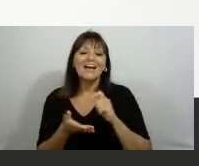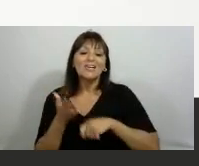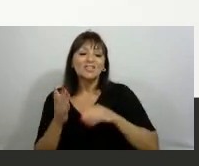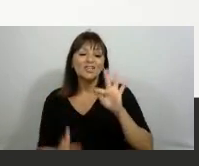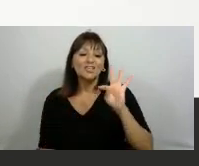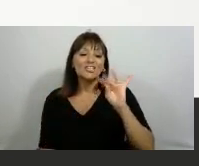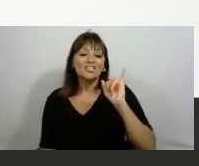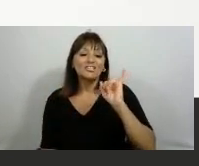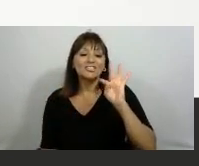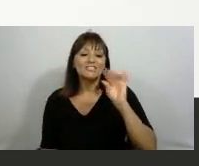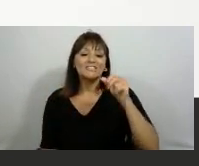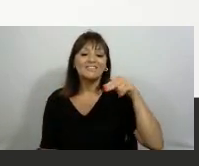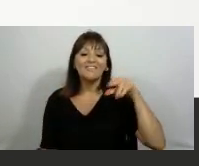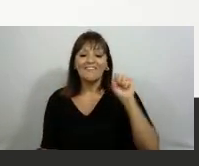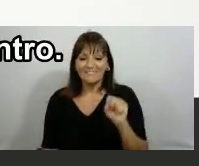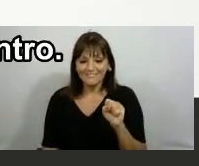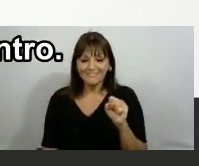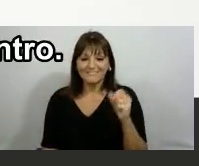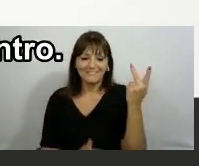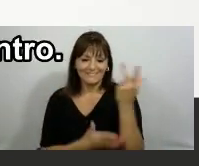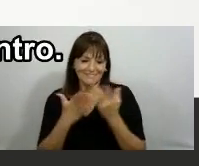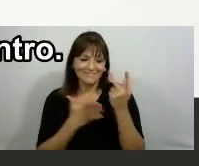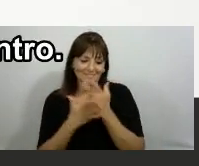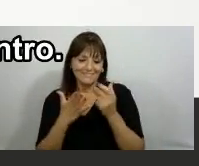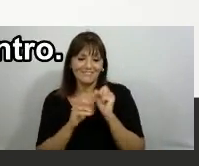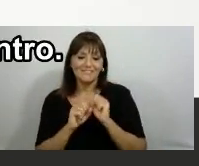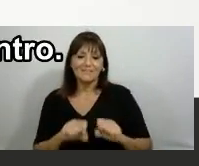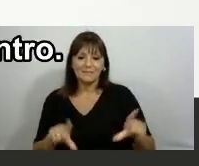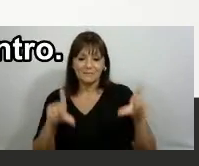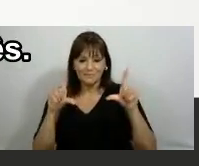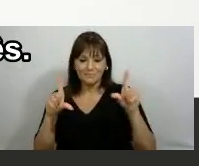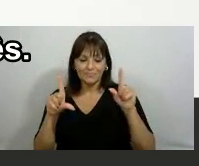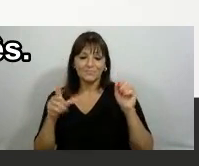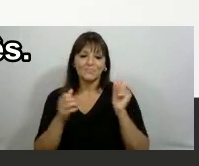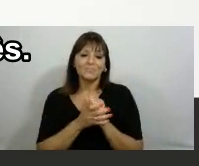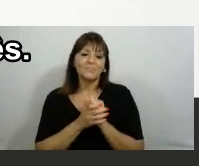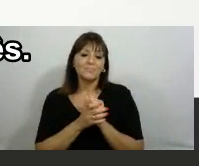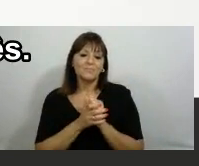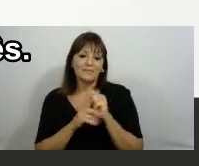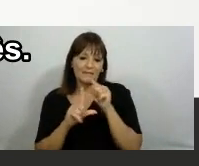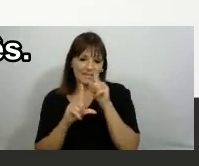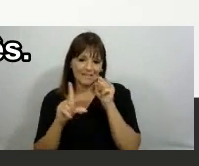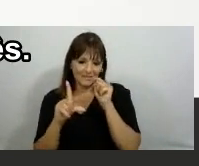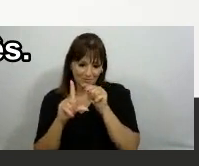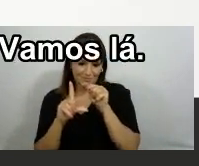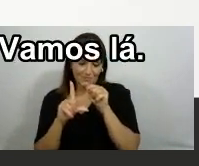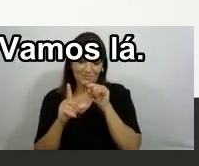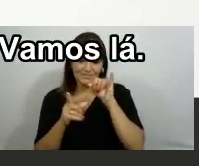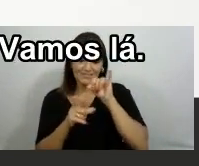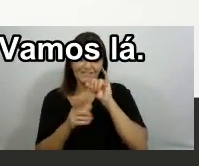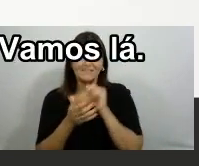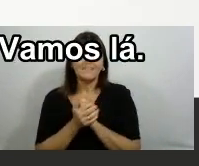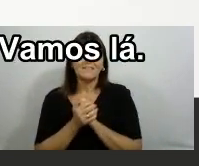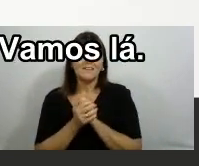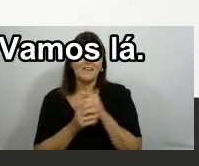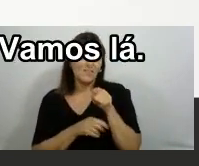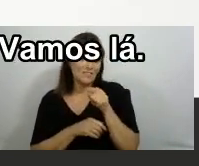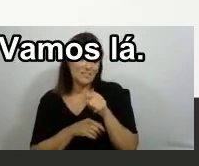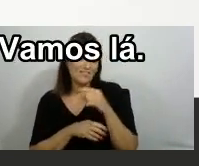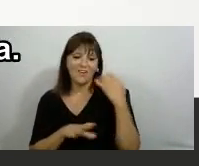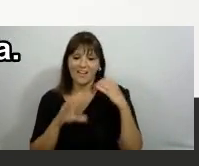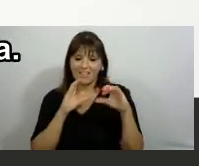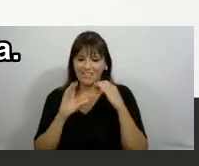usei nos slides anteriores e tem uma interrogação no centro, né? E aí eu vou cantar para vocês estão lascados, aguenta aí, vamos